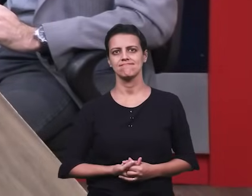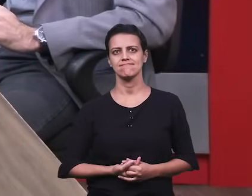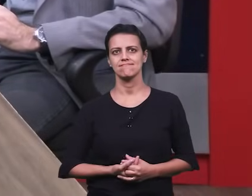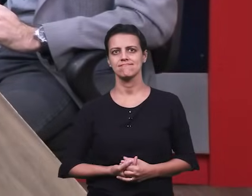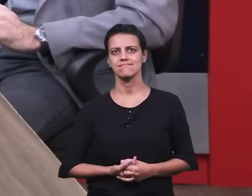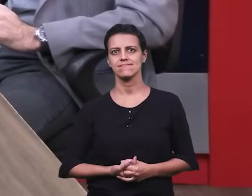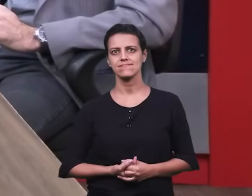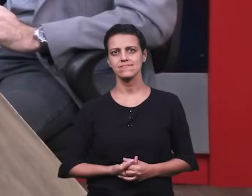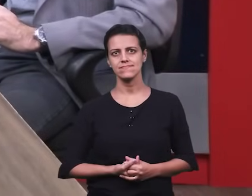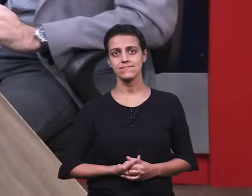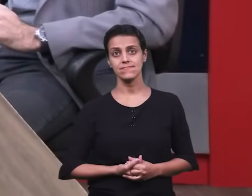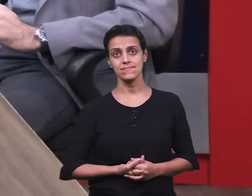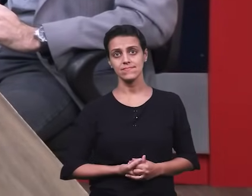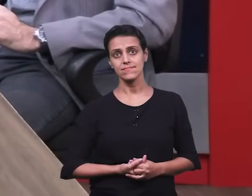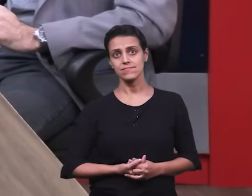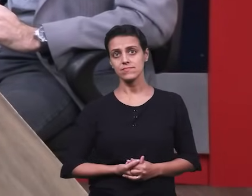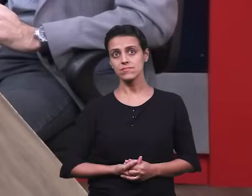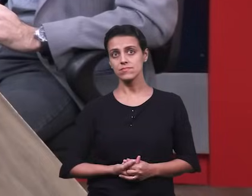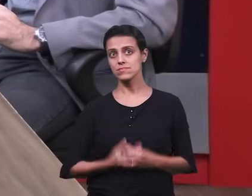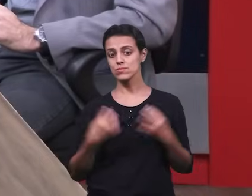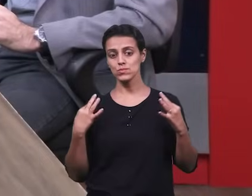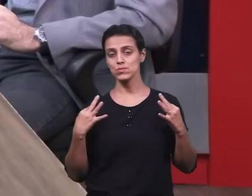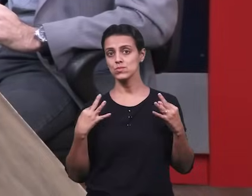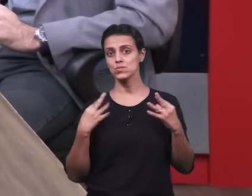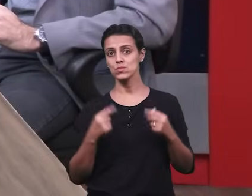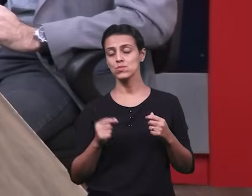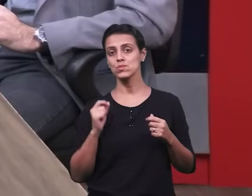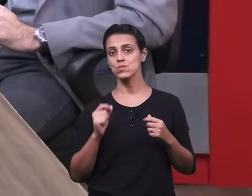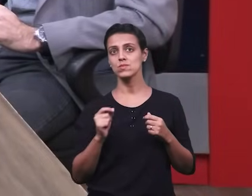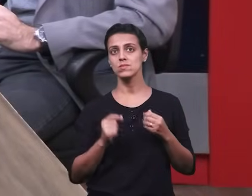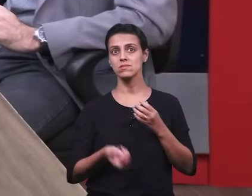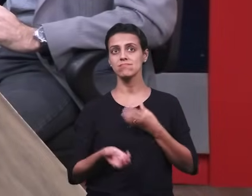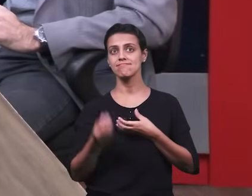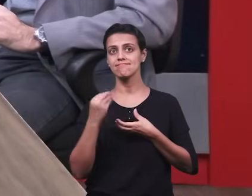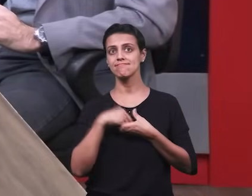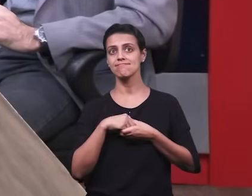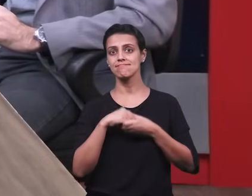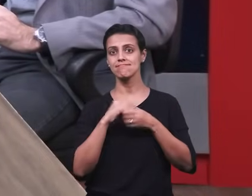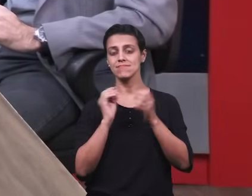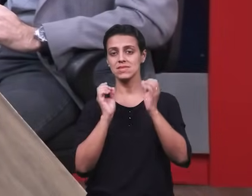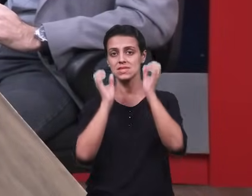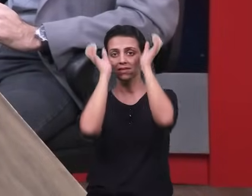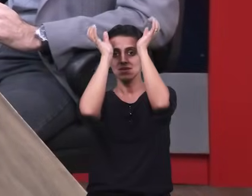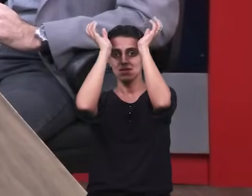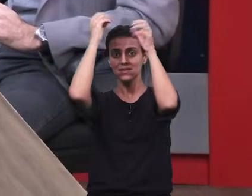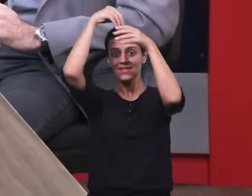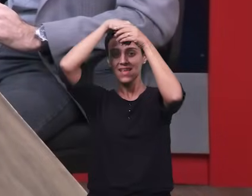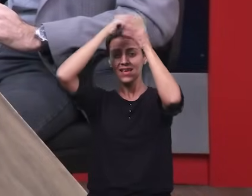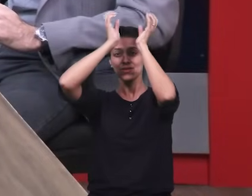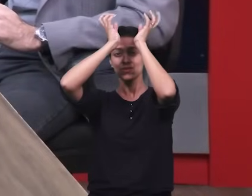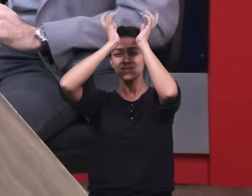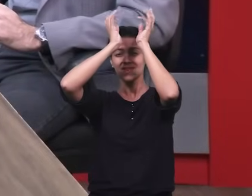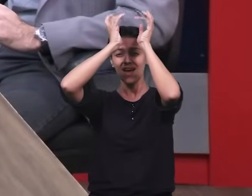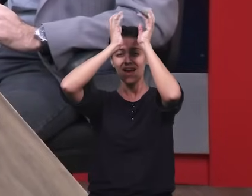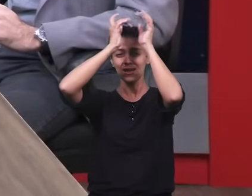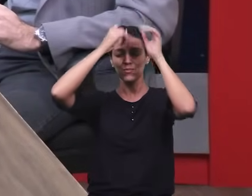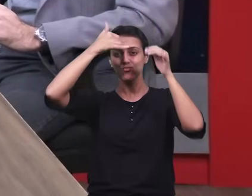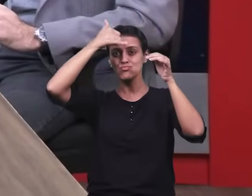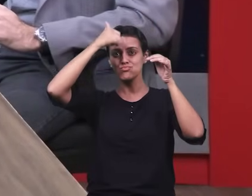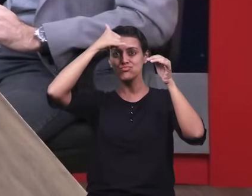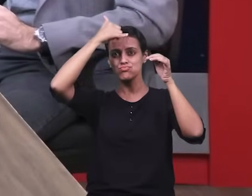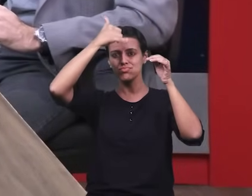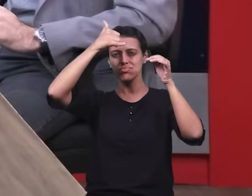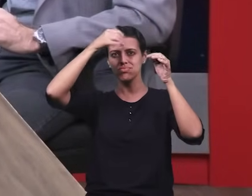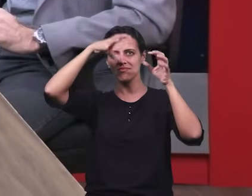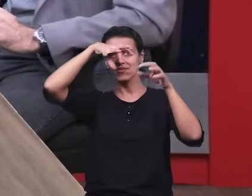neurológico. E essa informação vai chegar até no cérebro, tudo em forma de energia. E o cérebro vai captar